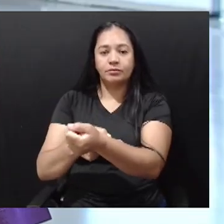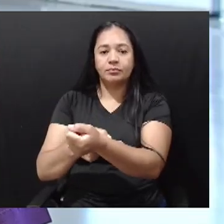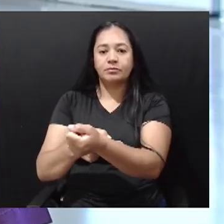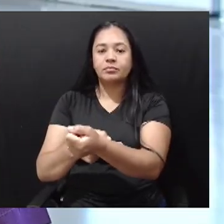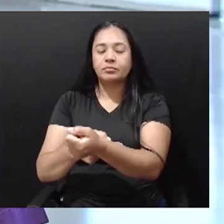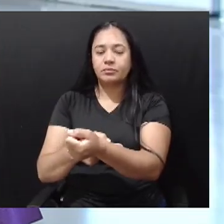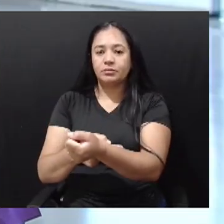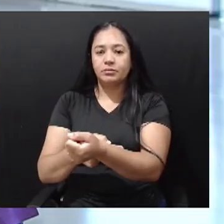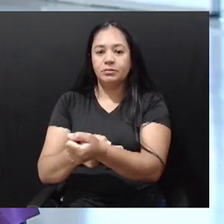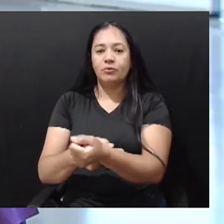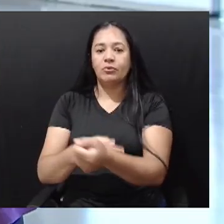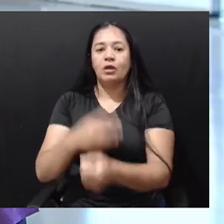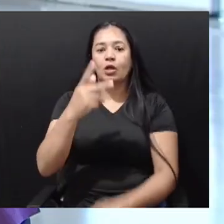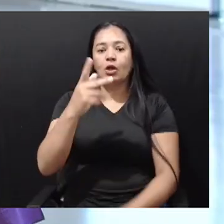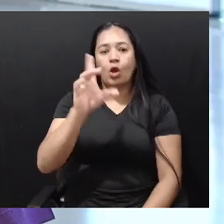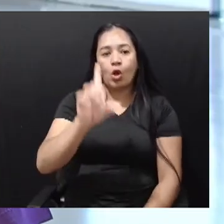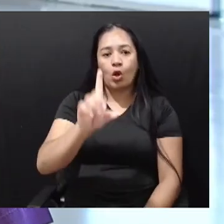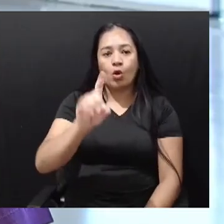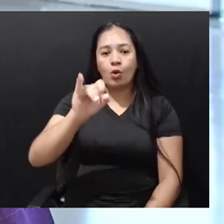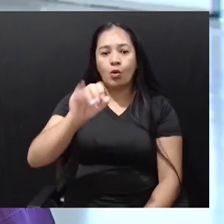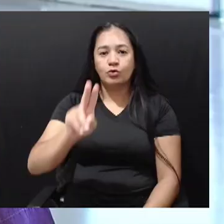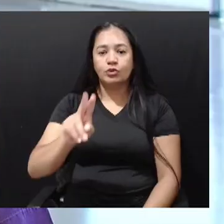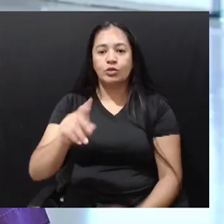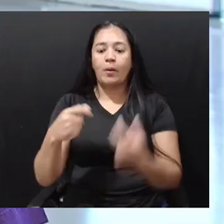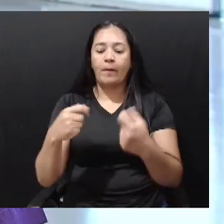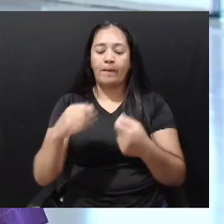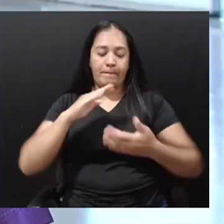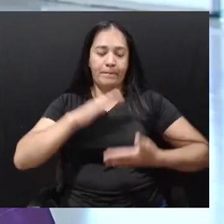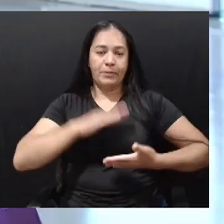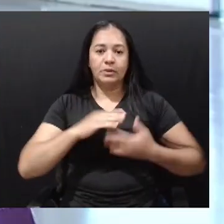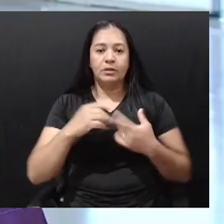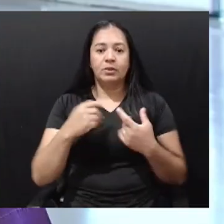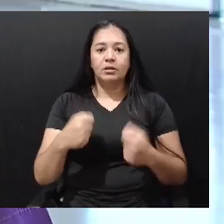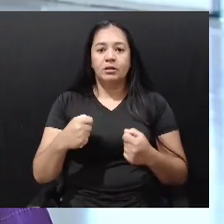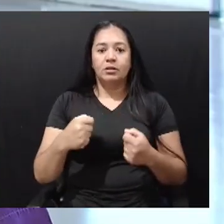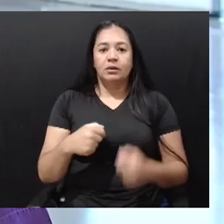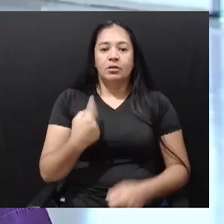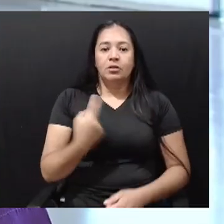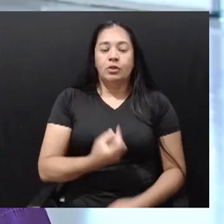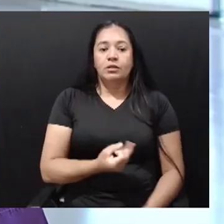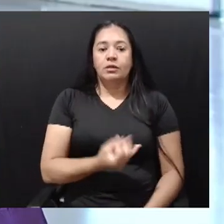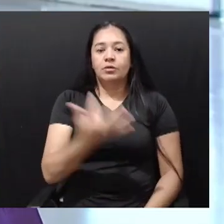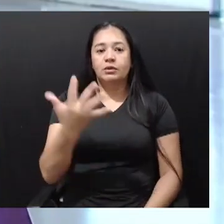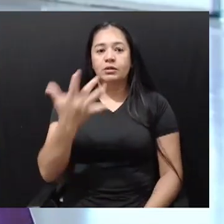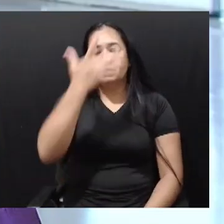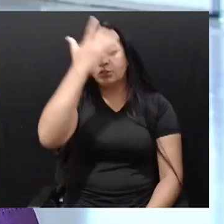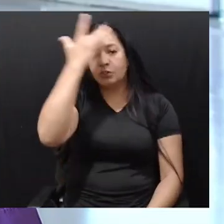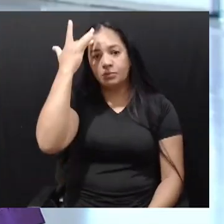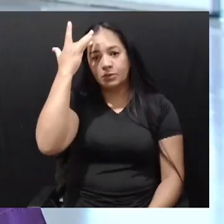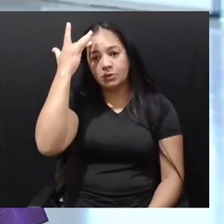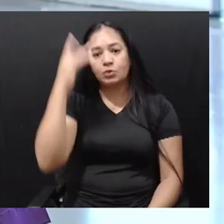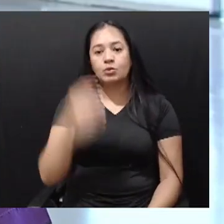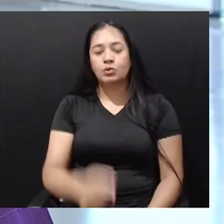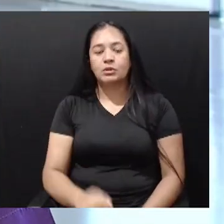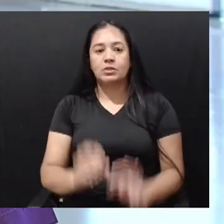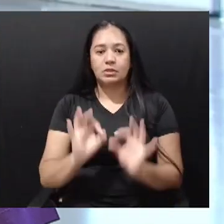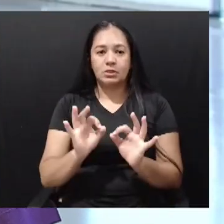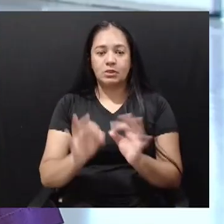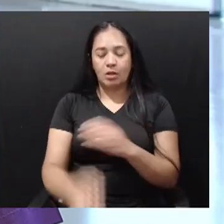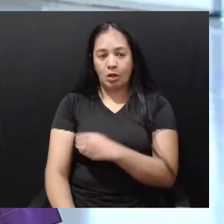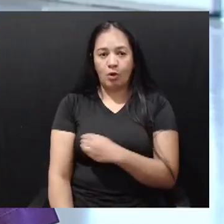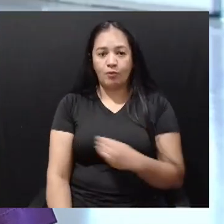DIU e a mamografia vai depender aí do nosso número, né? A gente tem um número de exames e um número